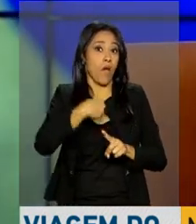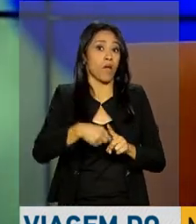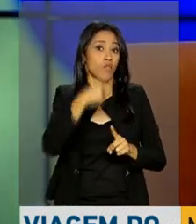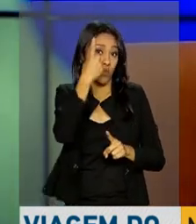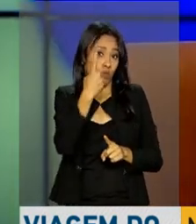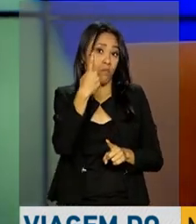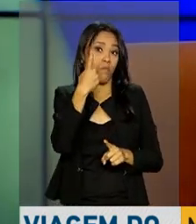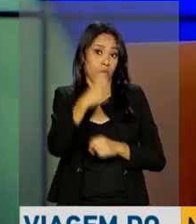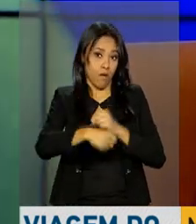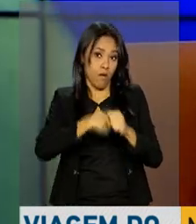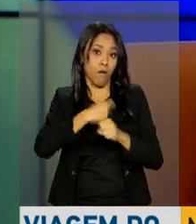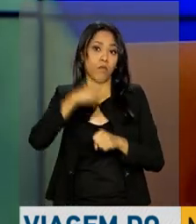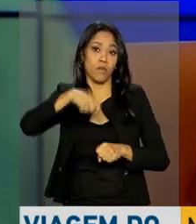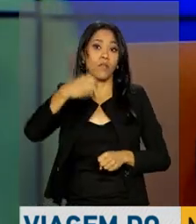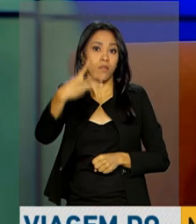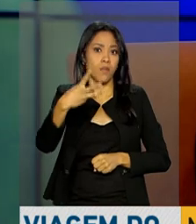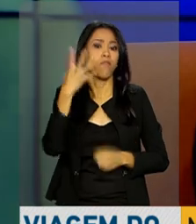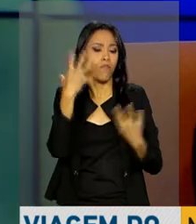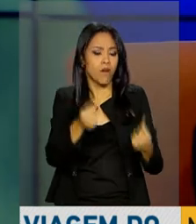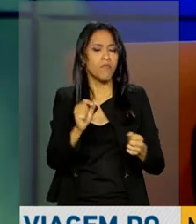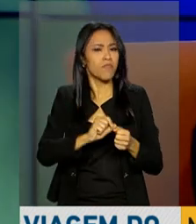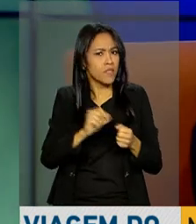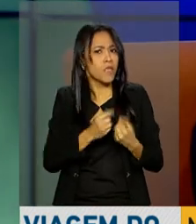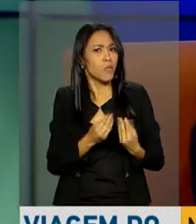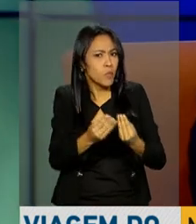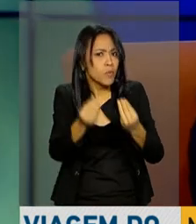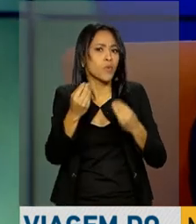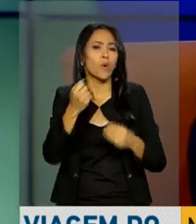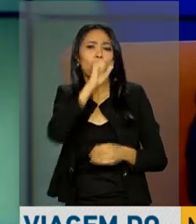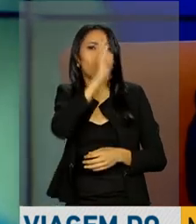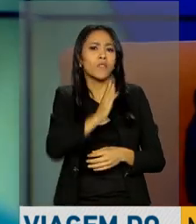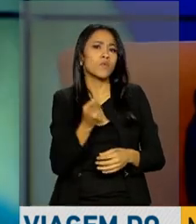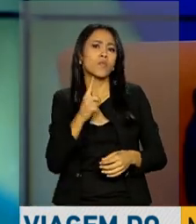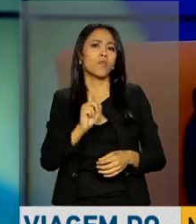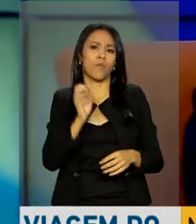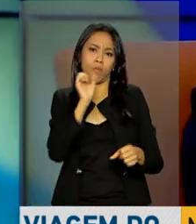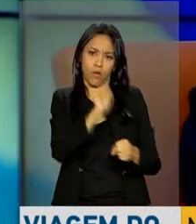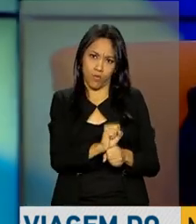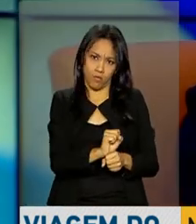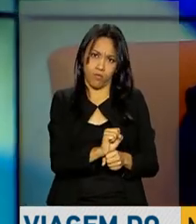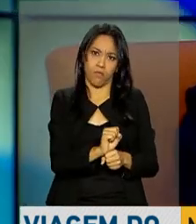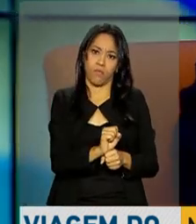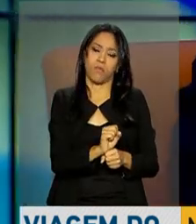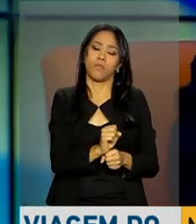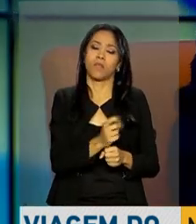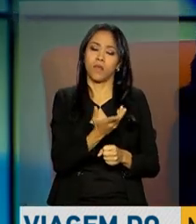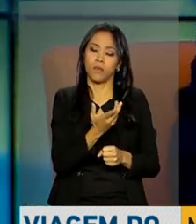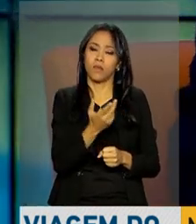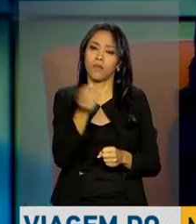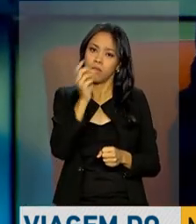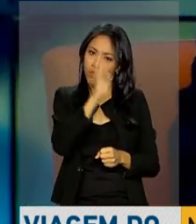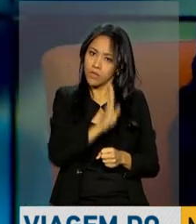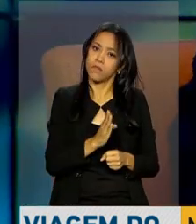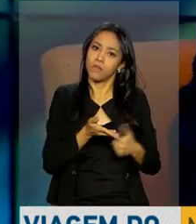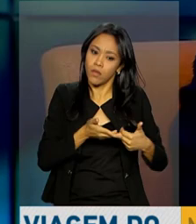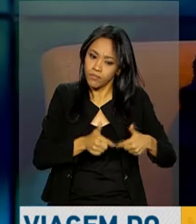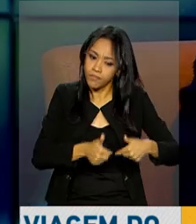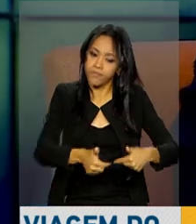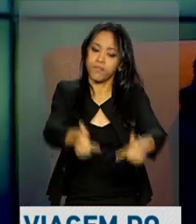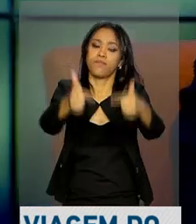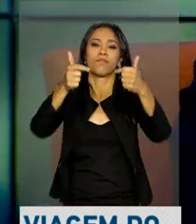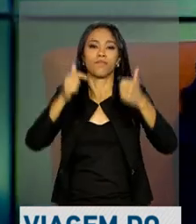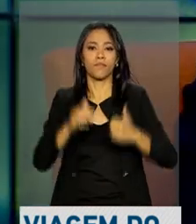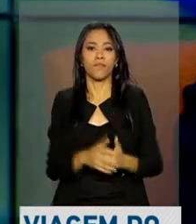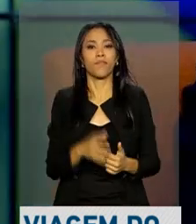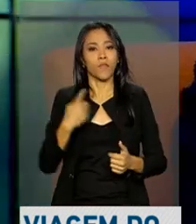meses, nós vamos fazer muito pelo Brasil ainda. Ou seja, o Brasil não parou. Quando eu digo o Brasil voltou, voltou para ficar. Não tenho a menor dúvida disso, não é? E